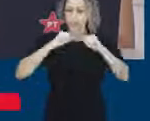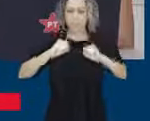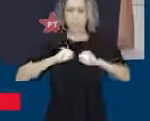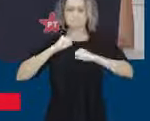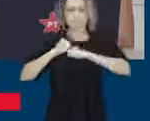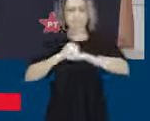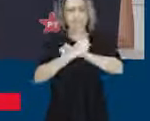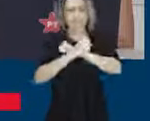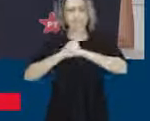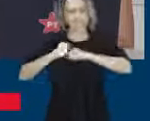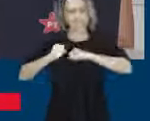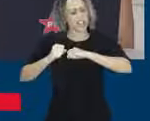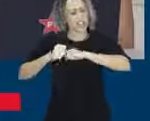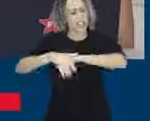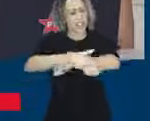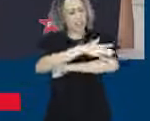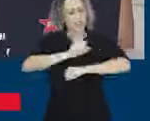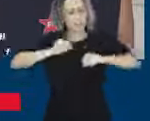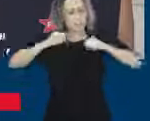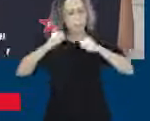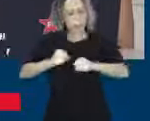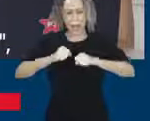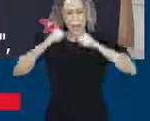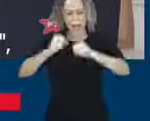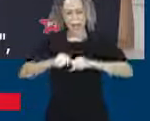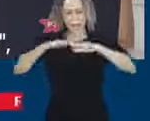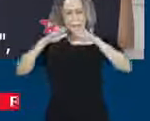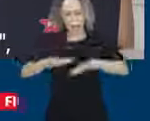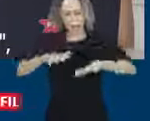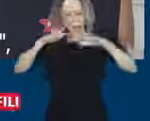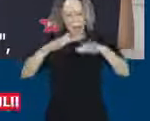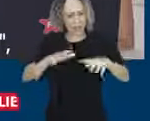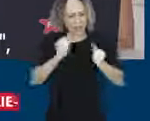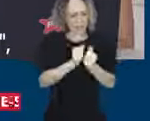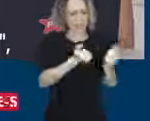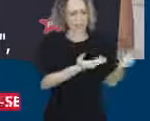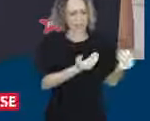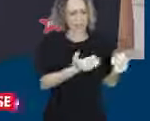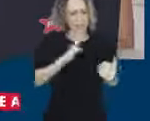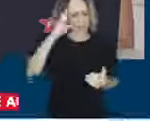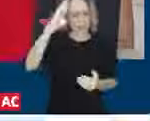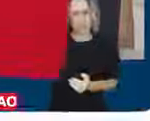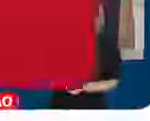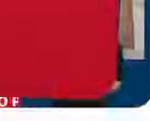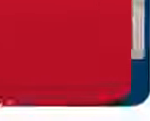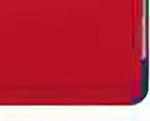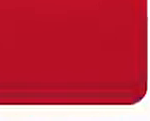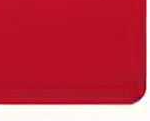democracia, por um futuro cada vez mais digno e principalmente por fora Bolsonaro, porque ele vai cair.